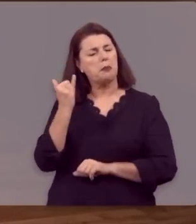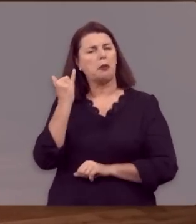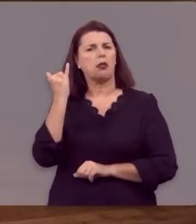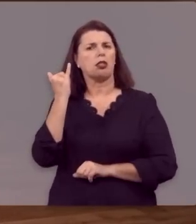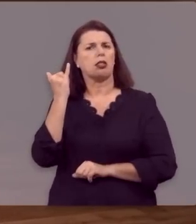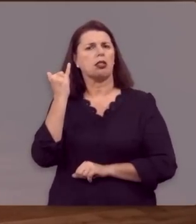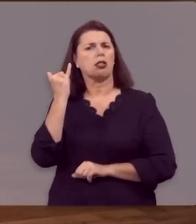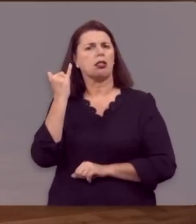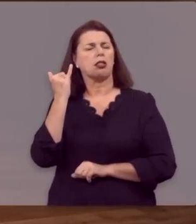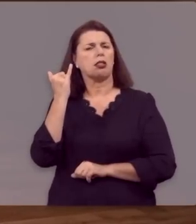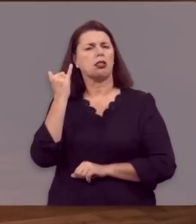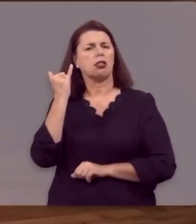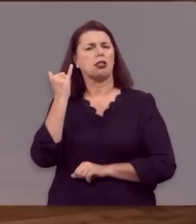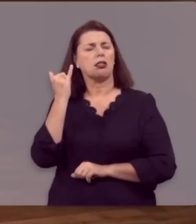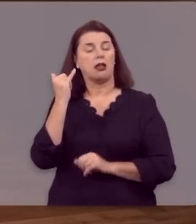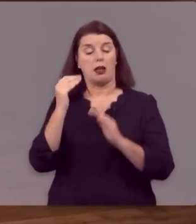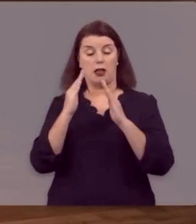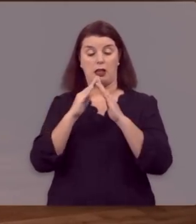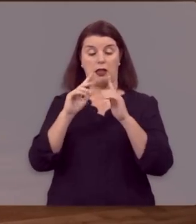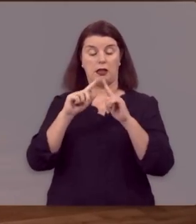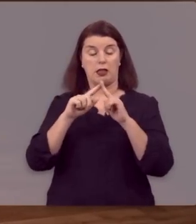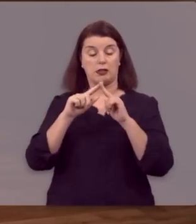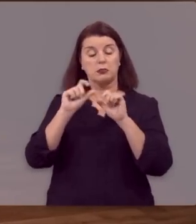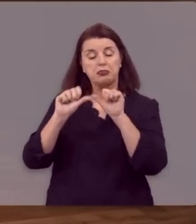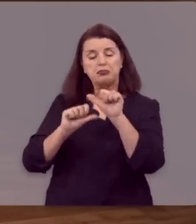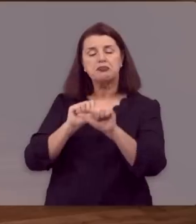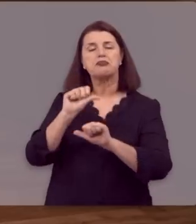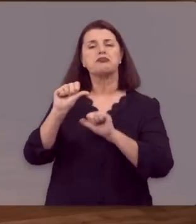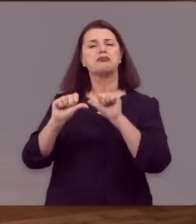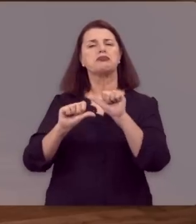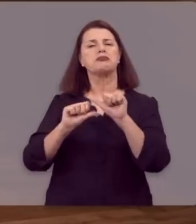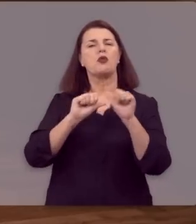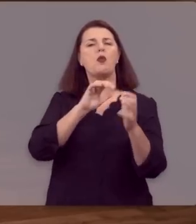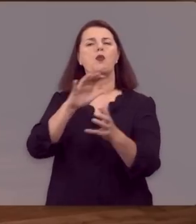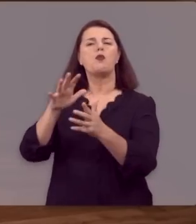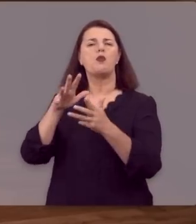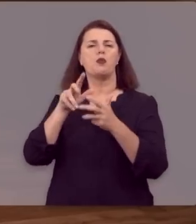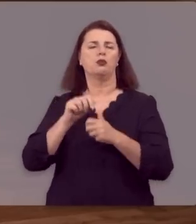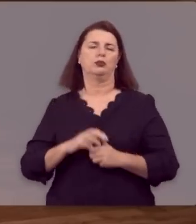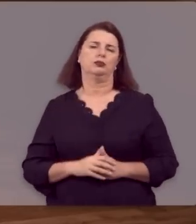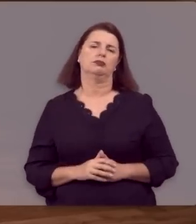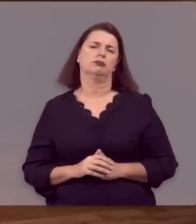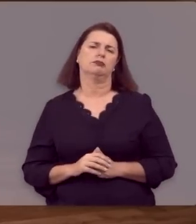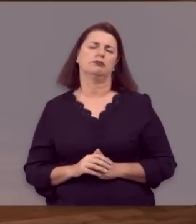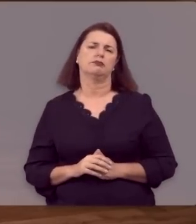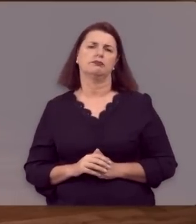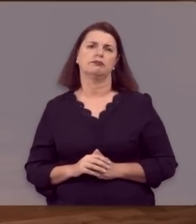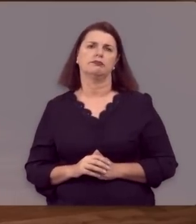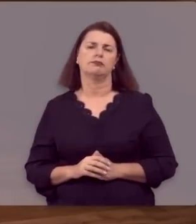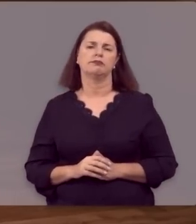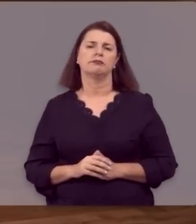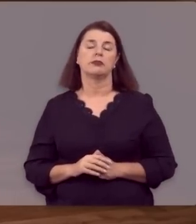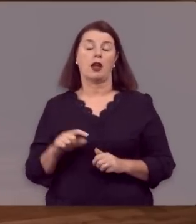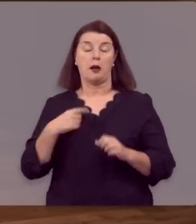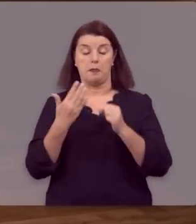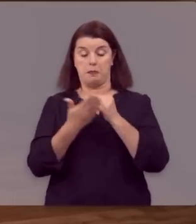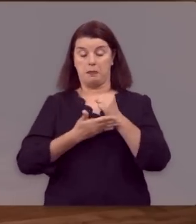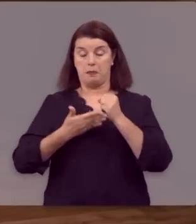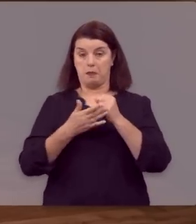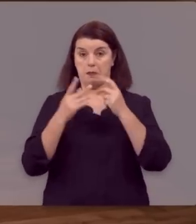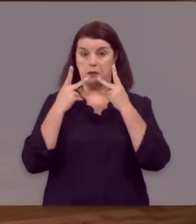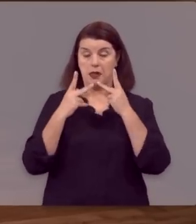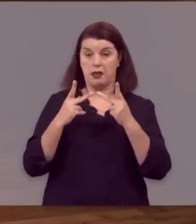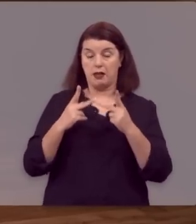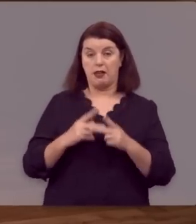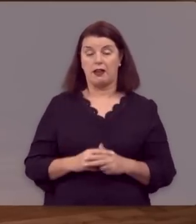tão importante que é uma igreja que impactou o mundo. E nós vamos basear